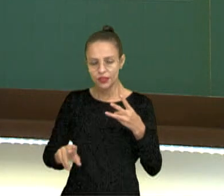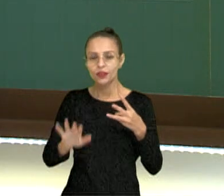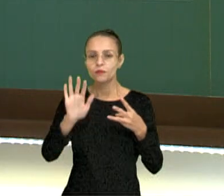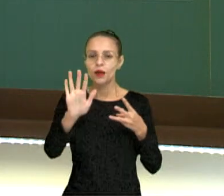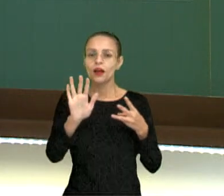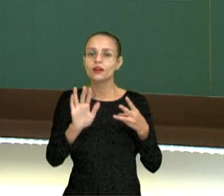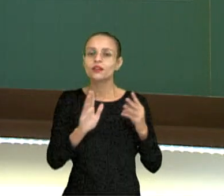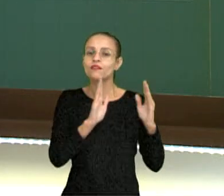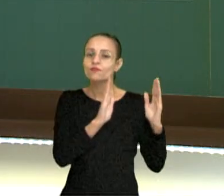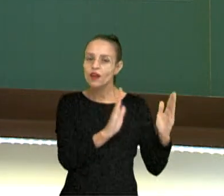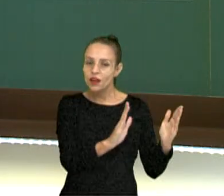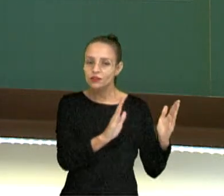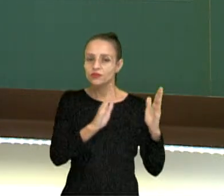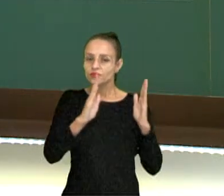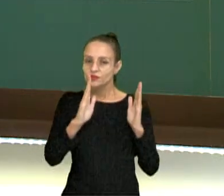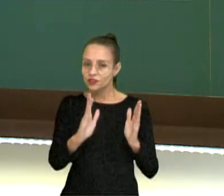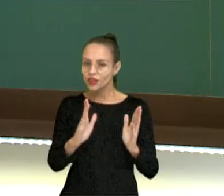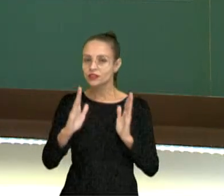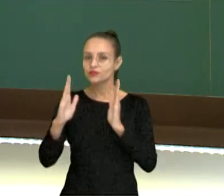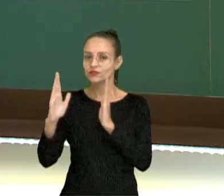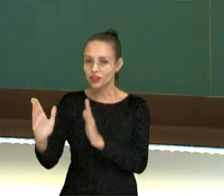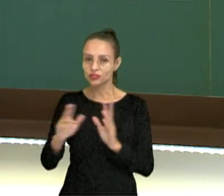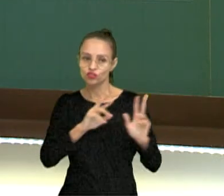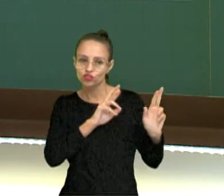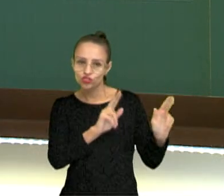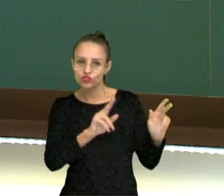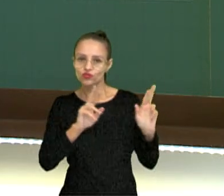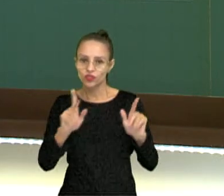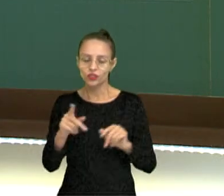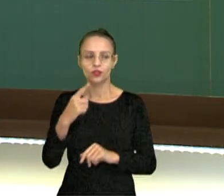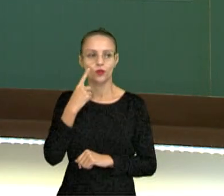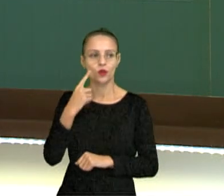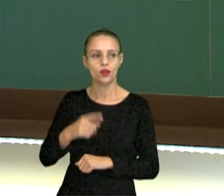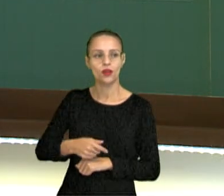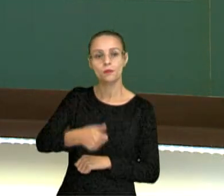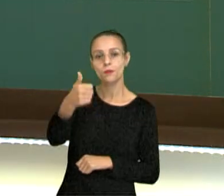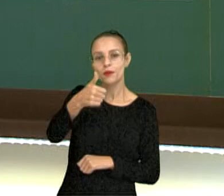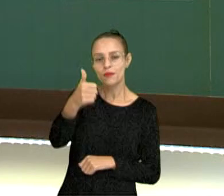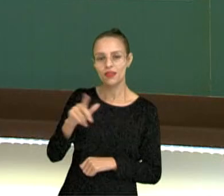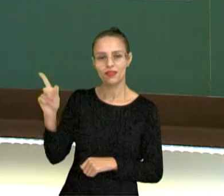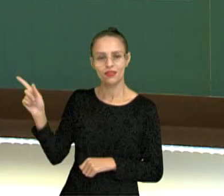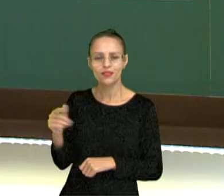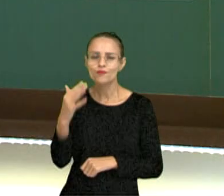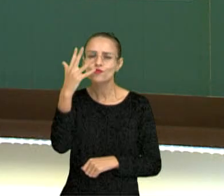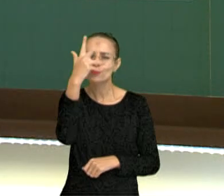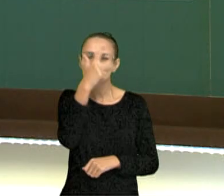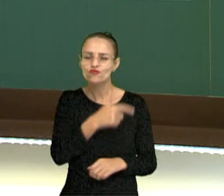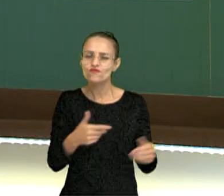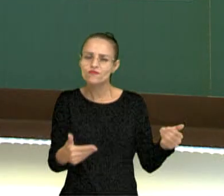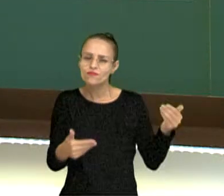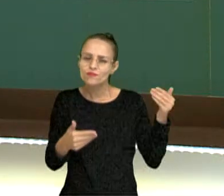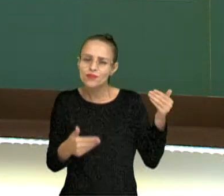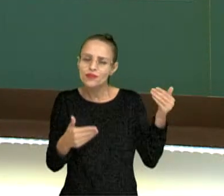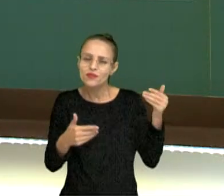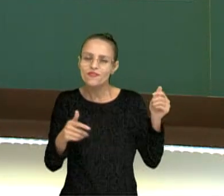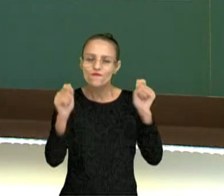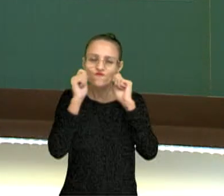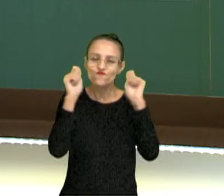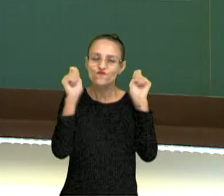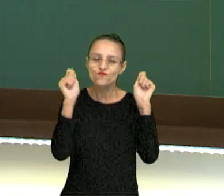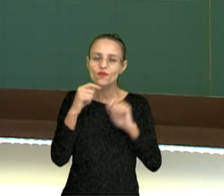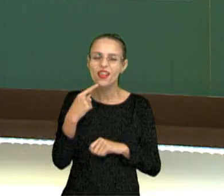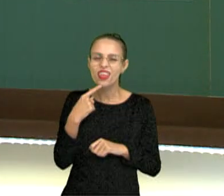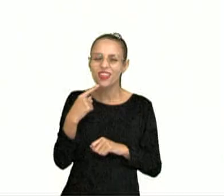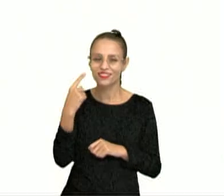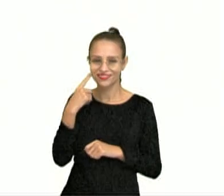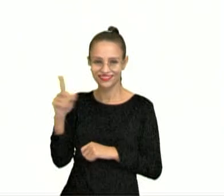mas em fases da vida distintas. Percebam na primeira. Olha lá que bonitinho, o bebezinho está fazendo até graça, mostrou a língua